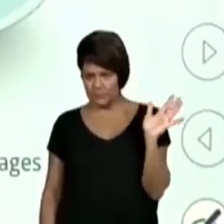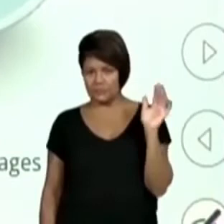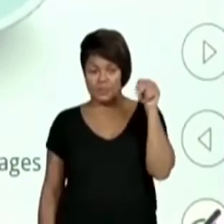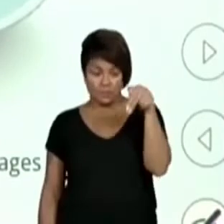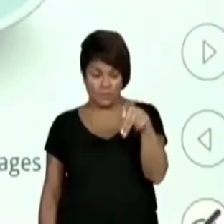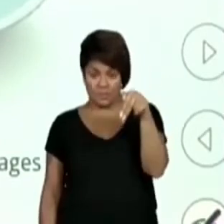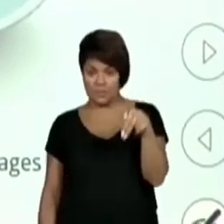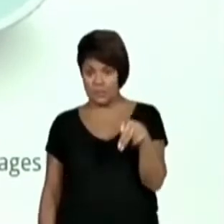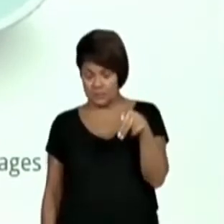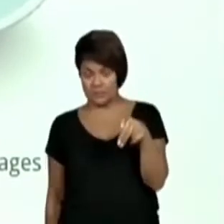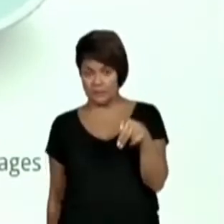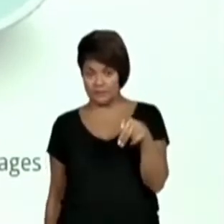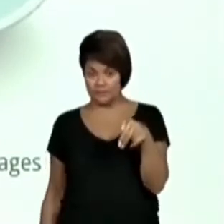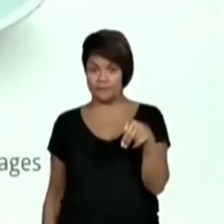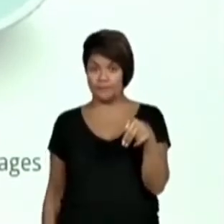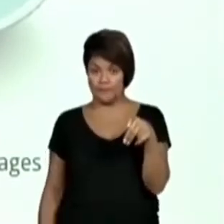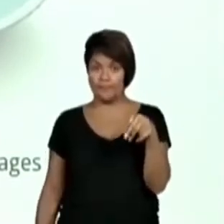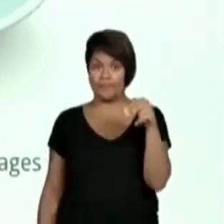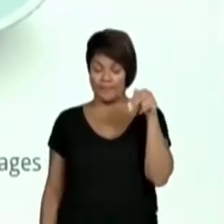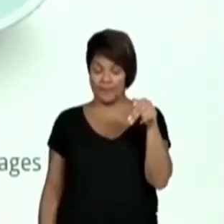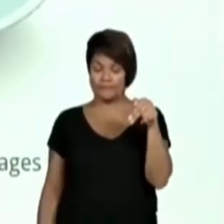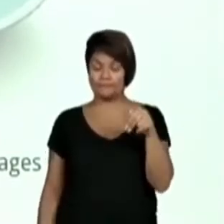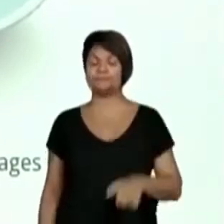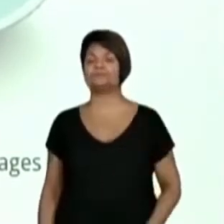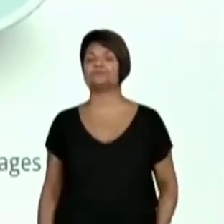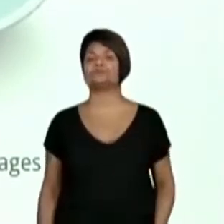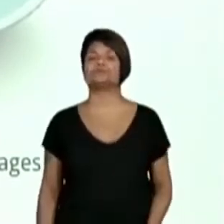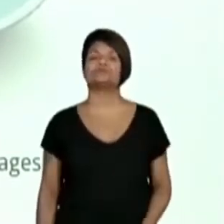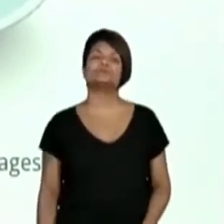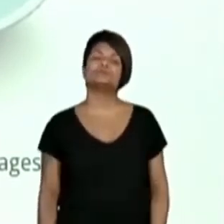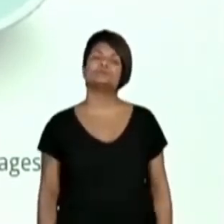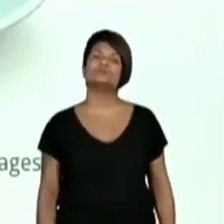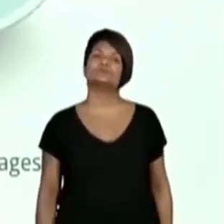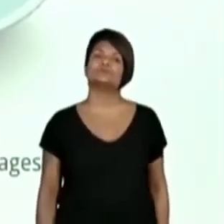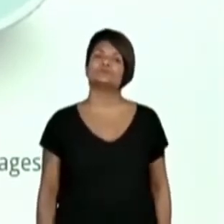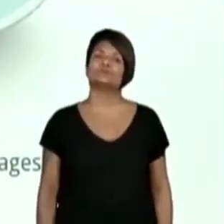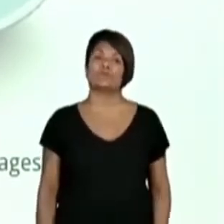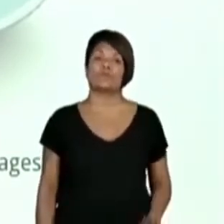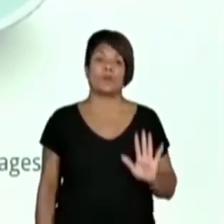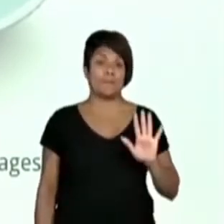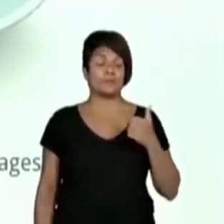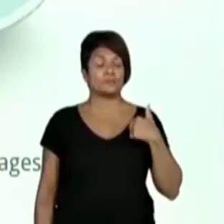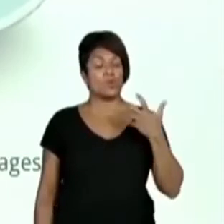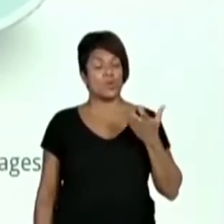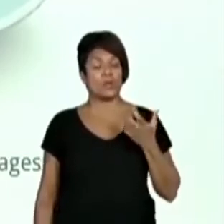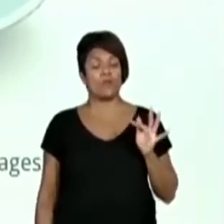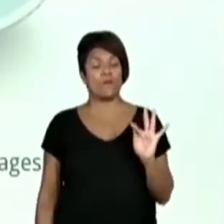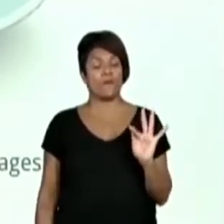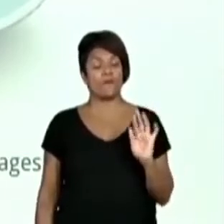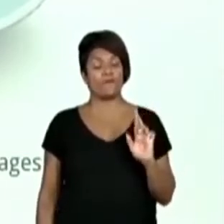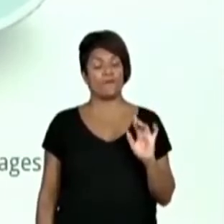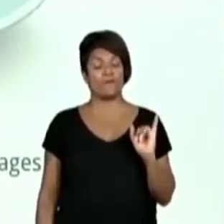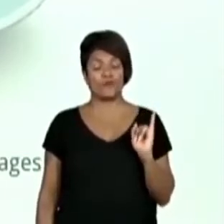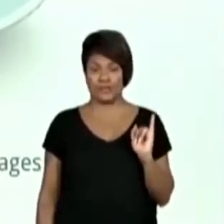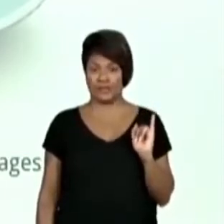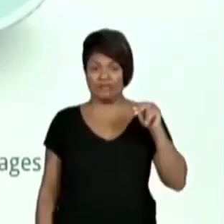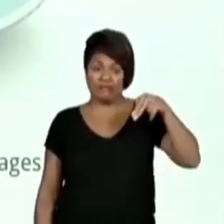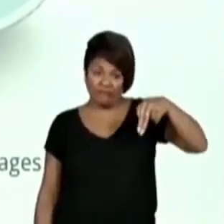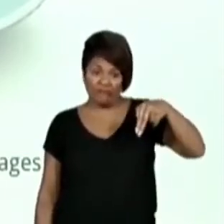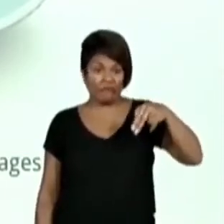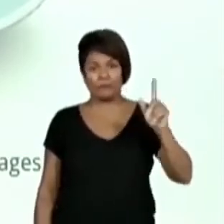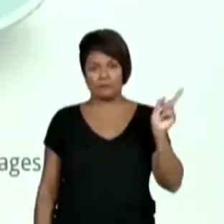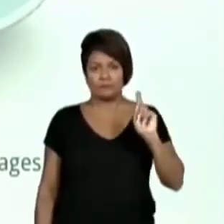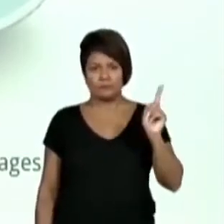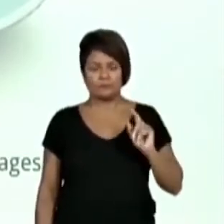vem pelo N, pela letra N, fran. Mas eu quero escrever frito, então não tem